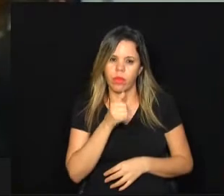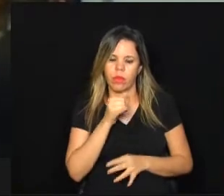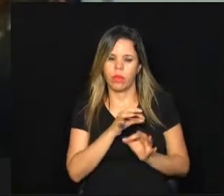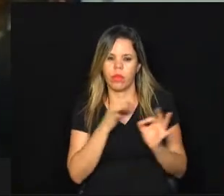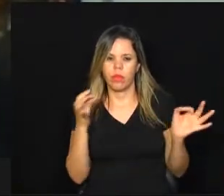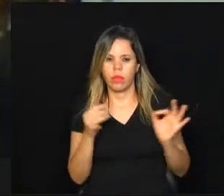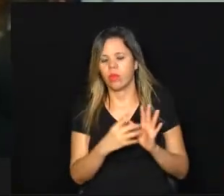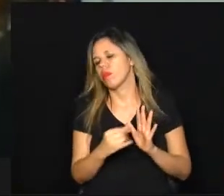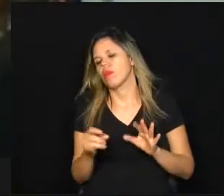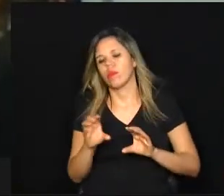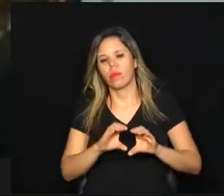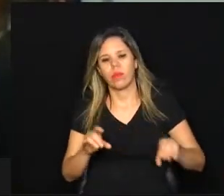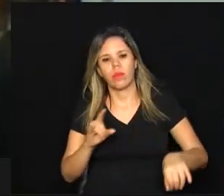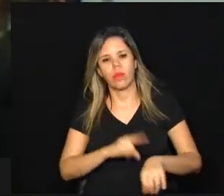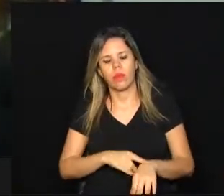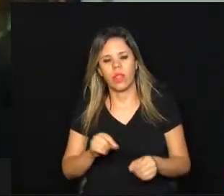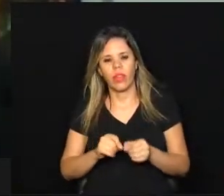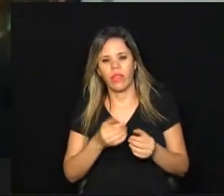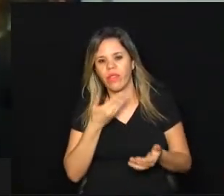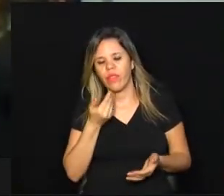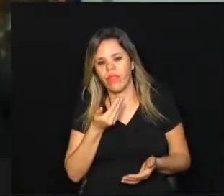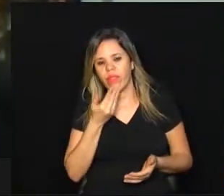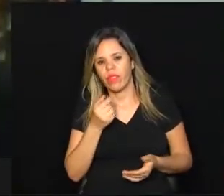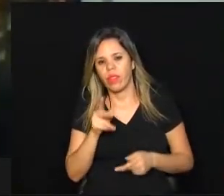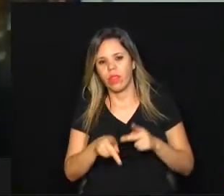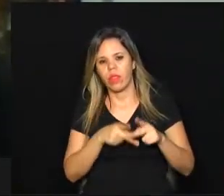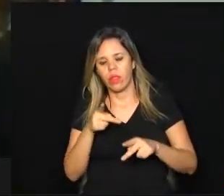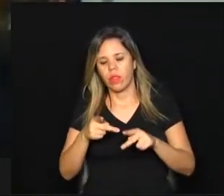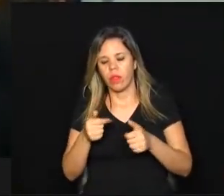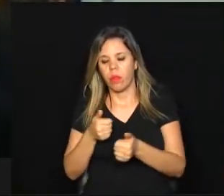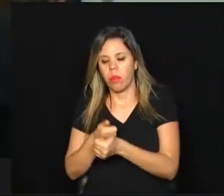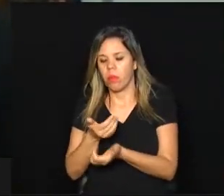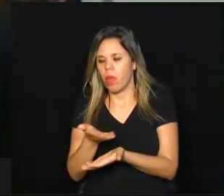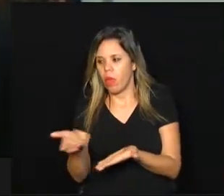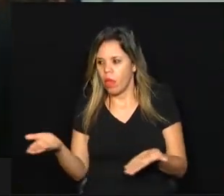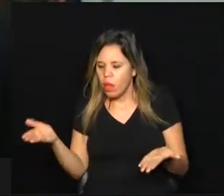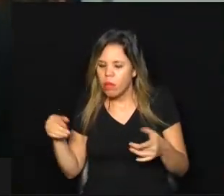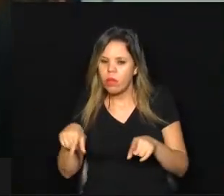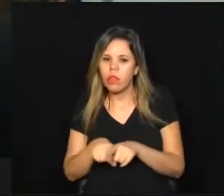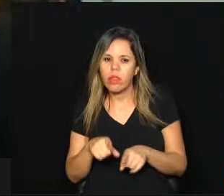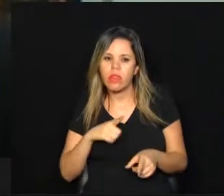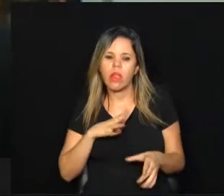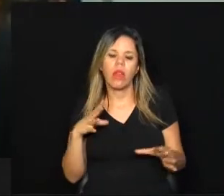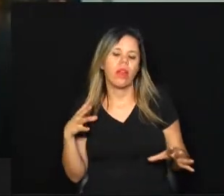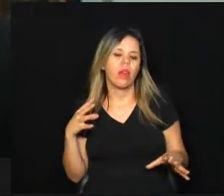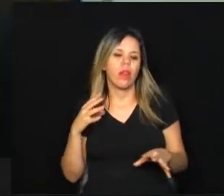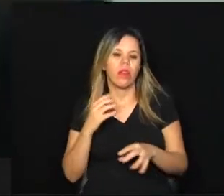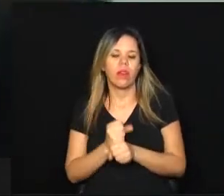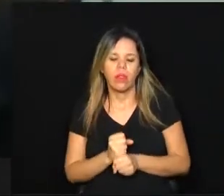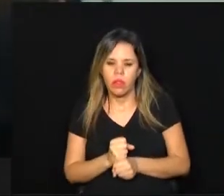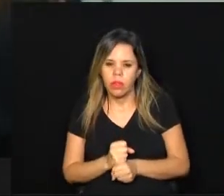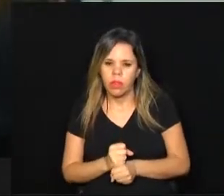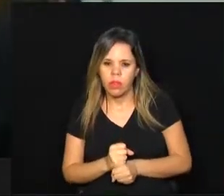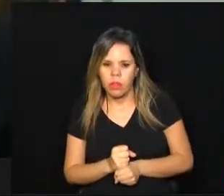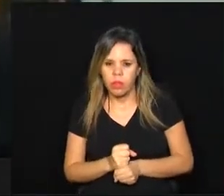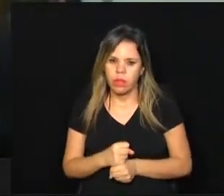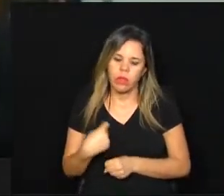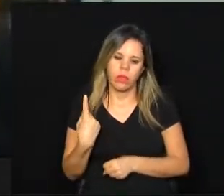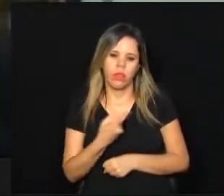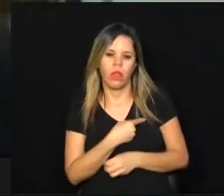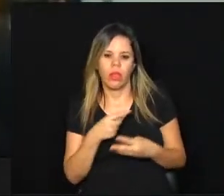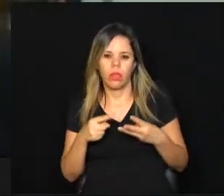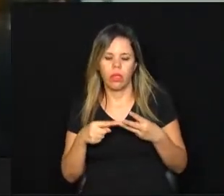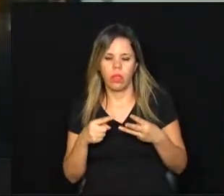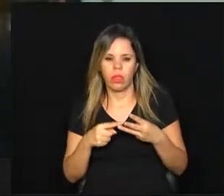os esgotos, que facilita a vida de quem está abaixo, essa somatória faz com que sejamos o terceiro